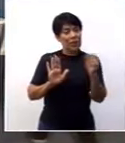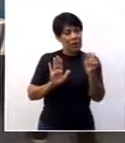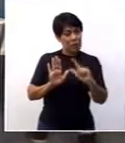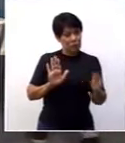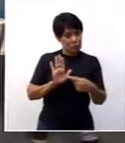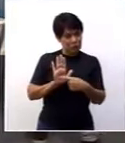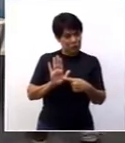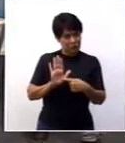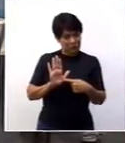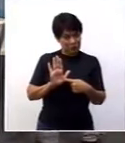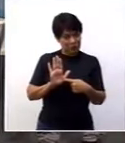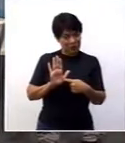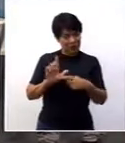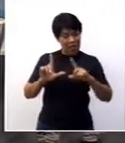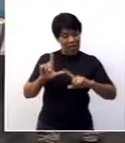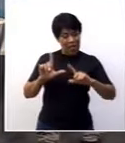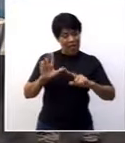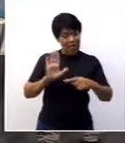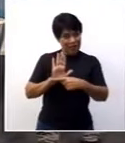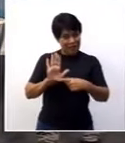né?